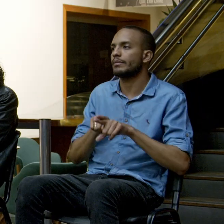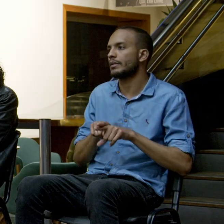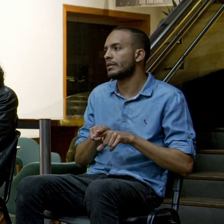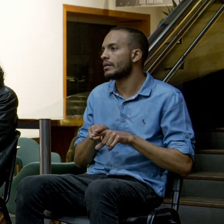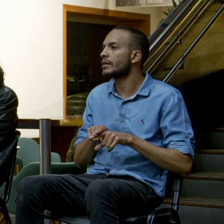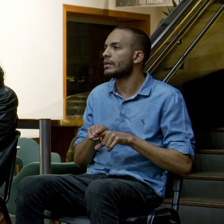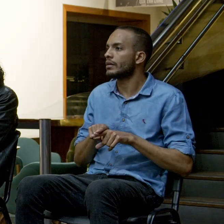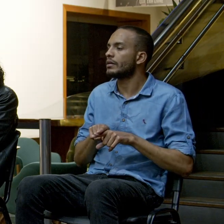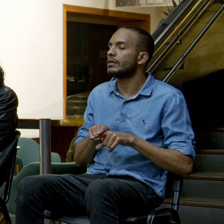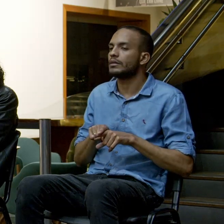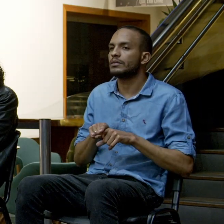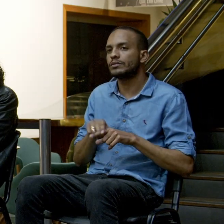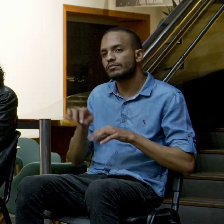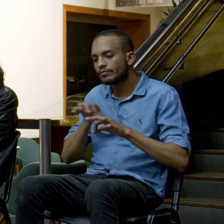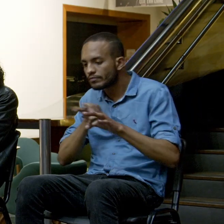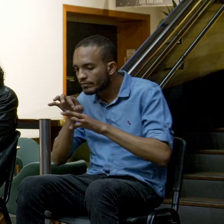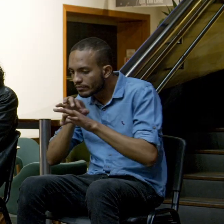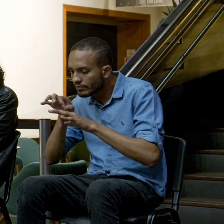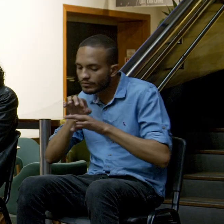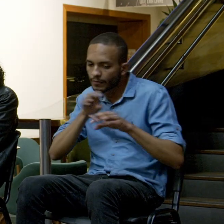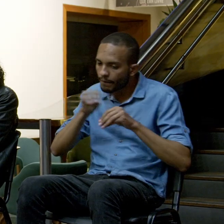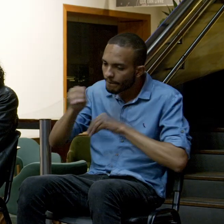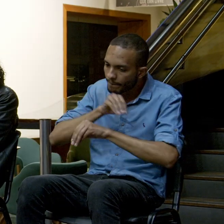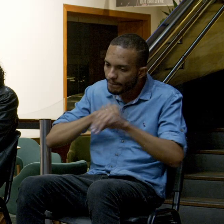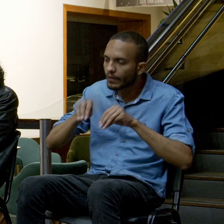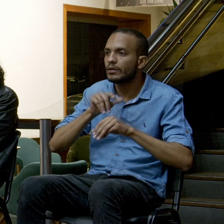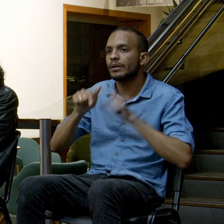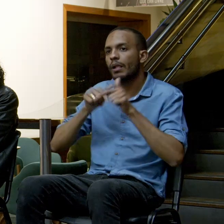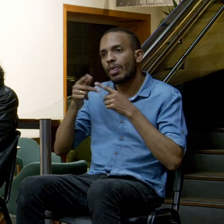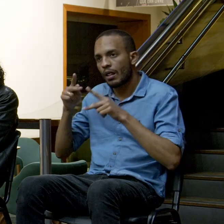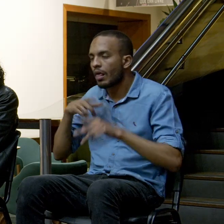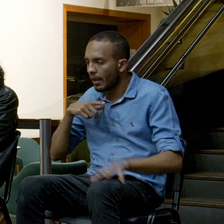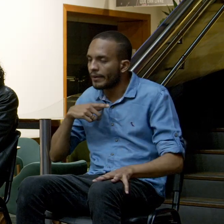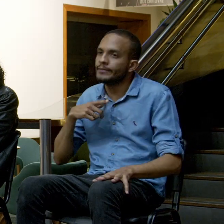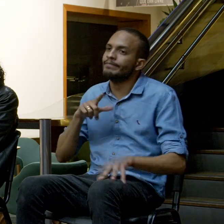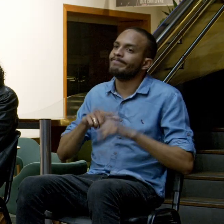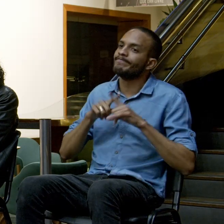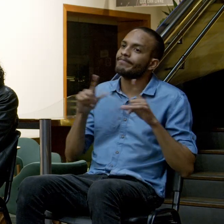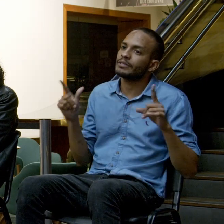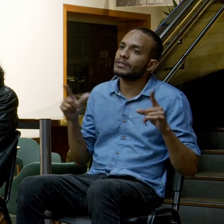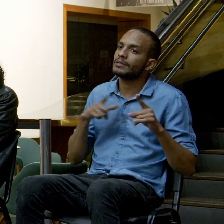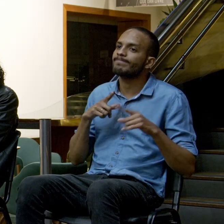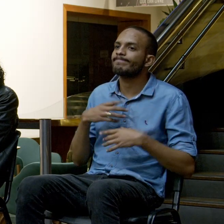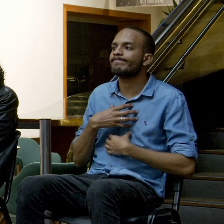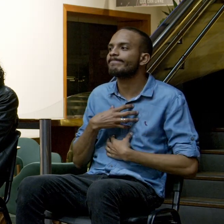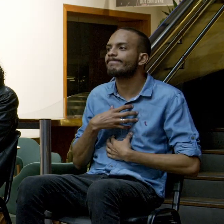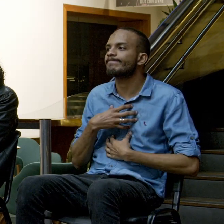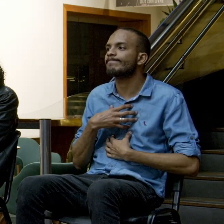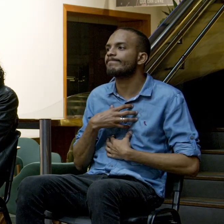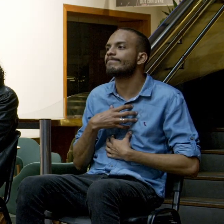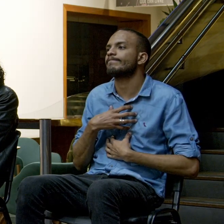de deslocamento, né, eu acho que tudo isso é muito presente no trabalho dela. Mas tenho a sensação que, de